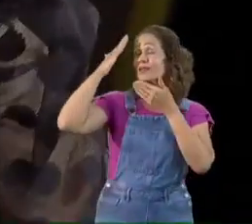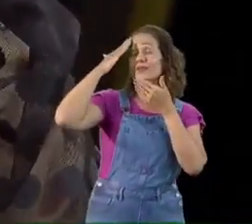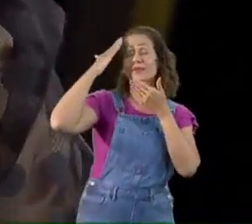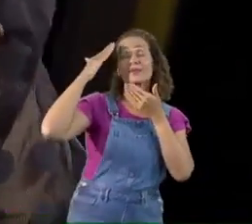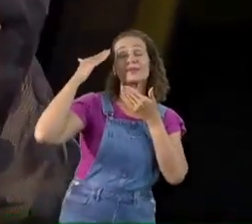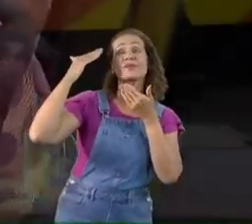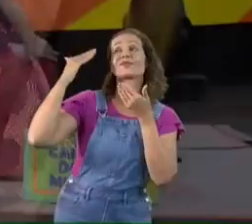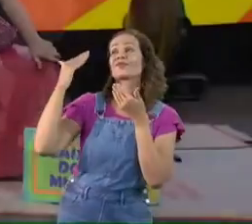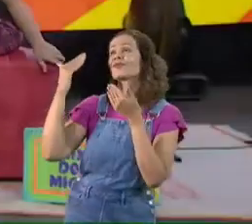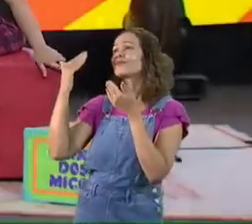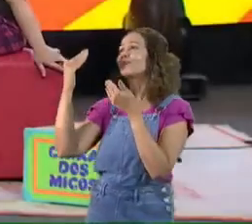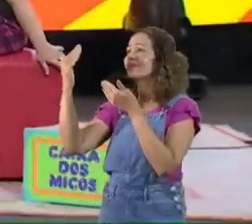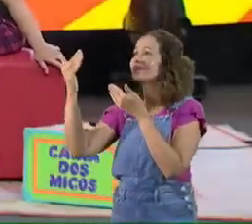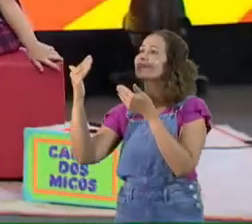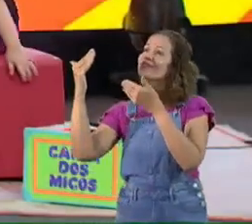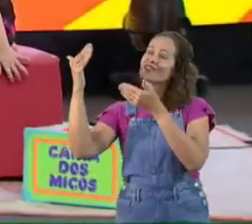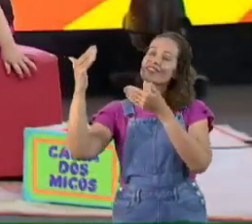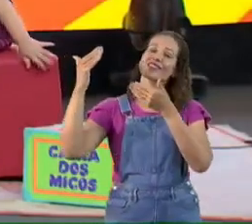agradeço,